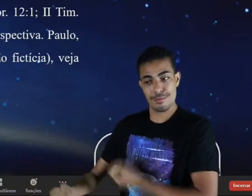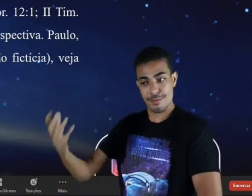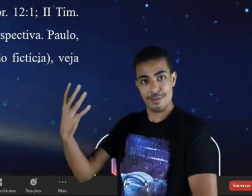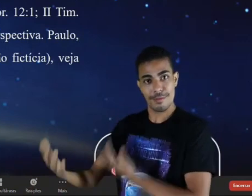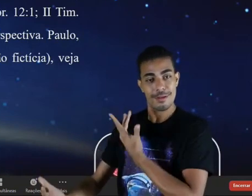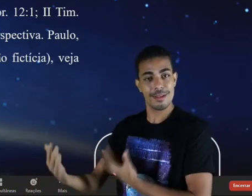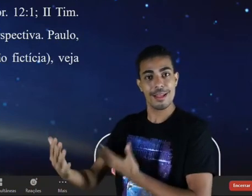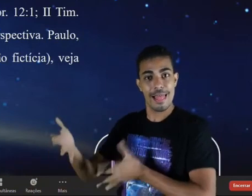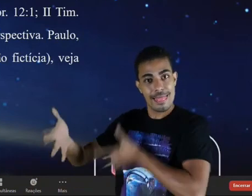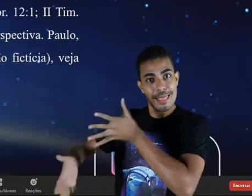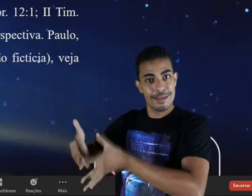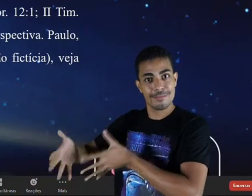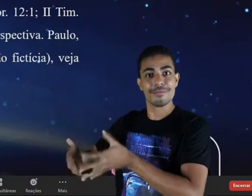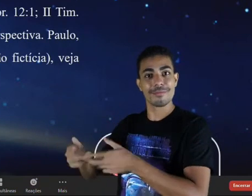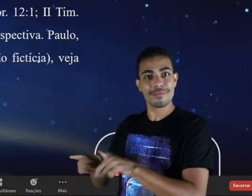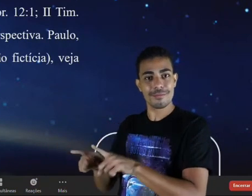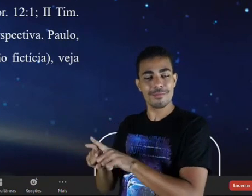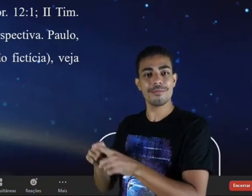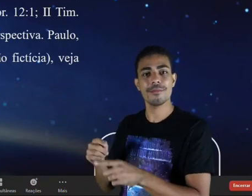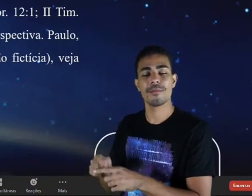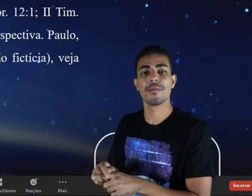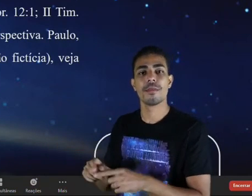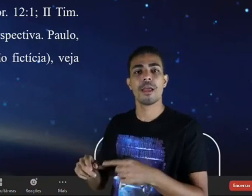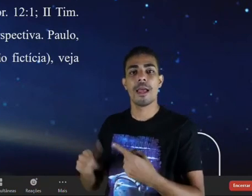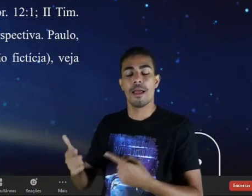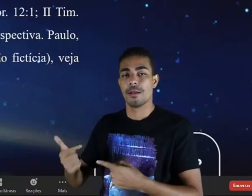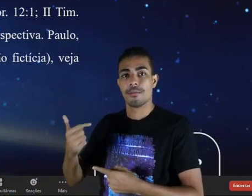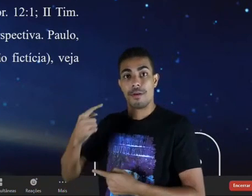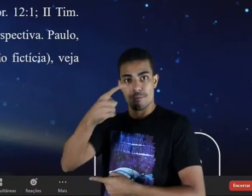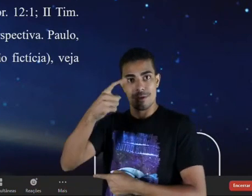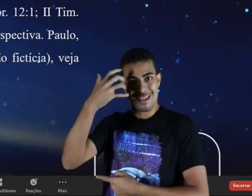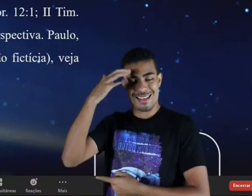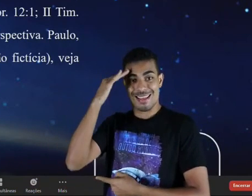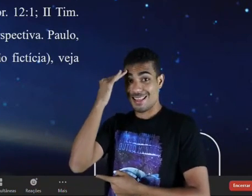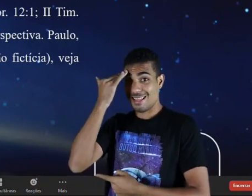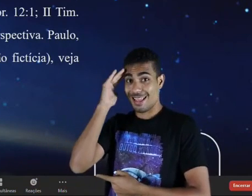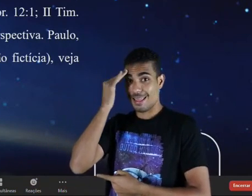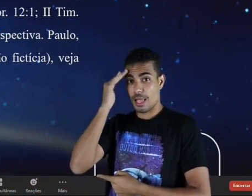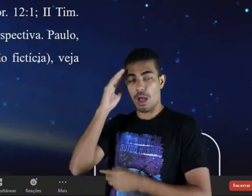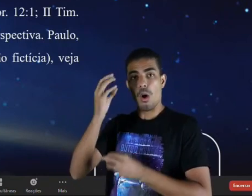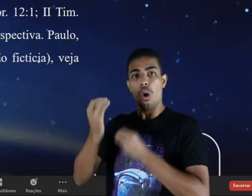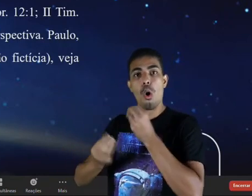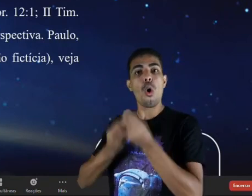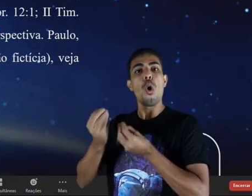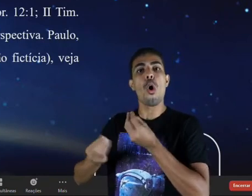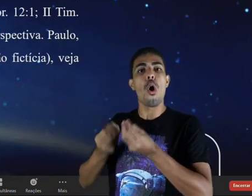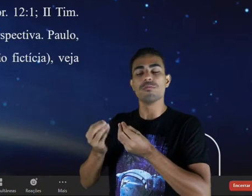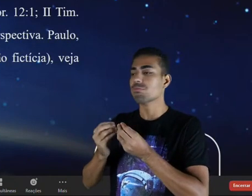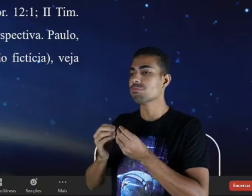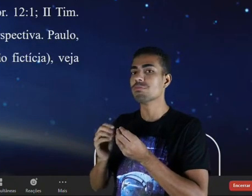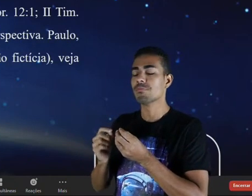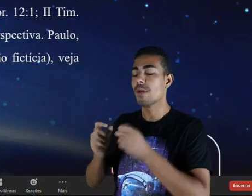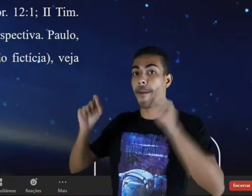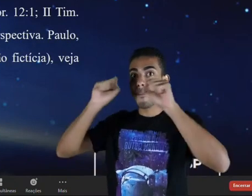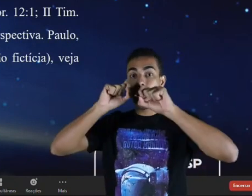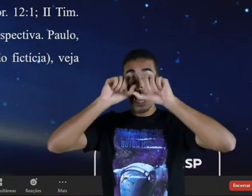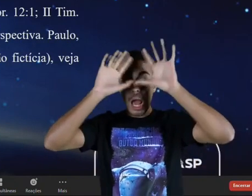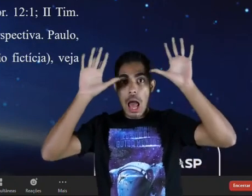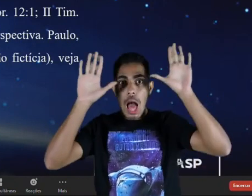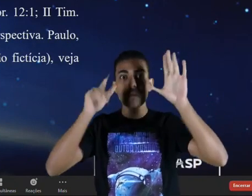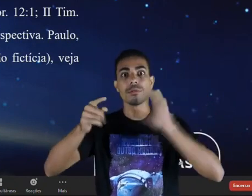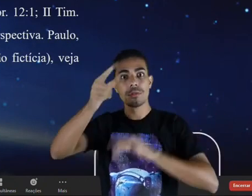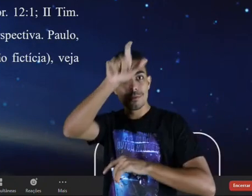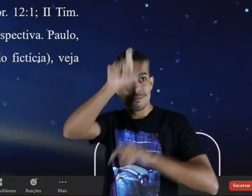muito didática que era usada na época greco-romana para você colocar um ponto de vista de maneira mais clara para as pessoas